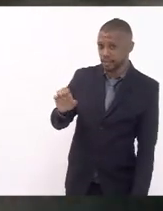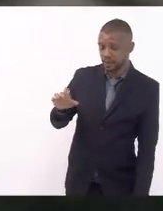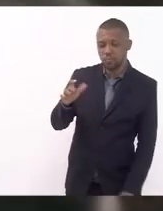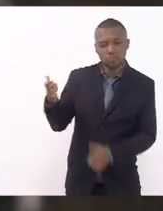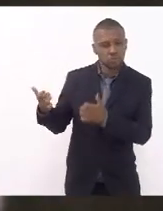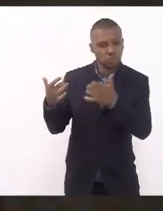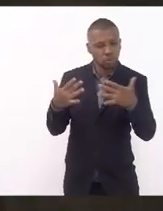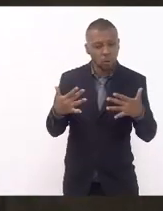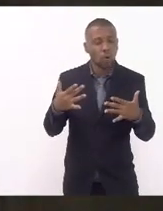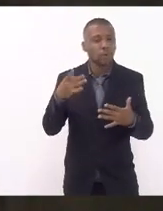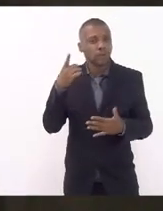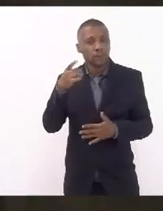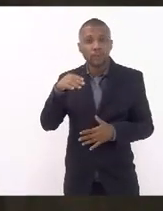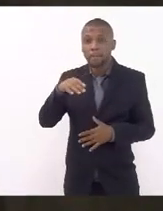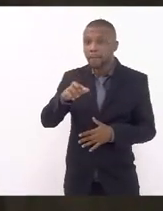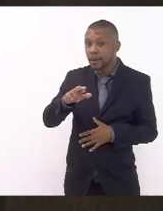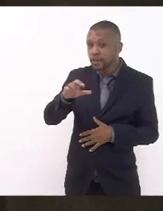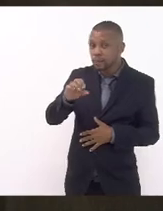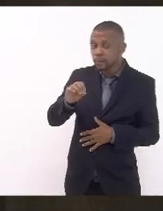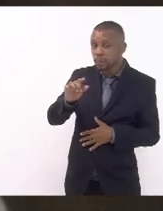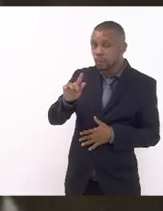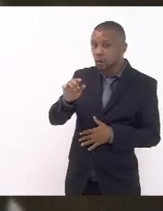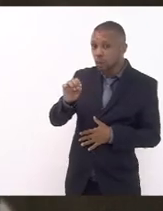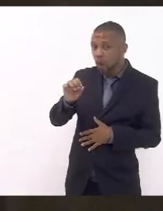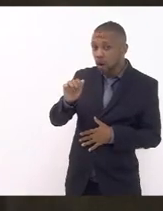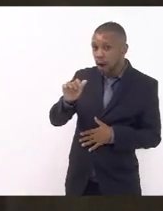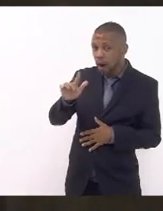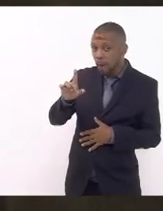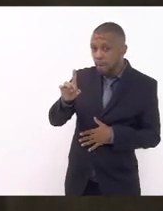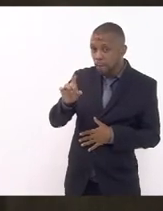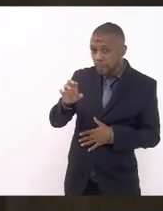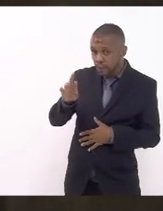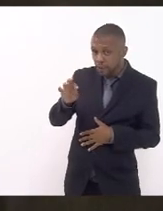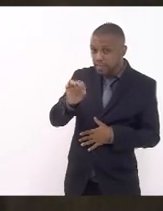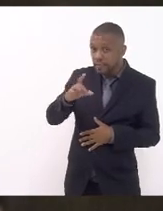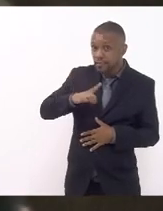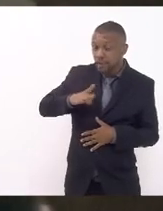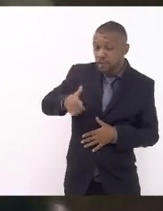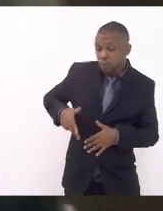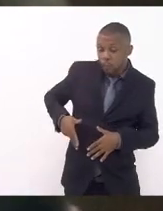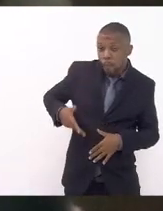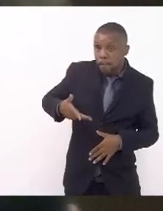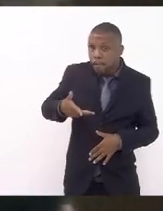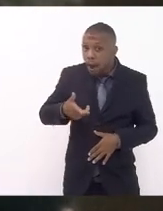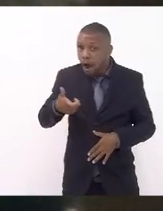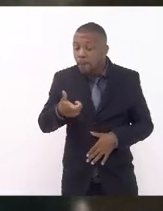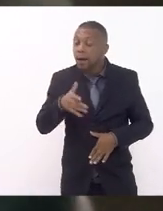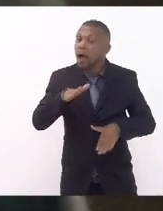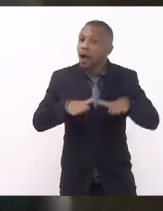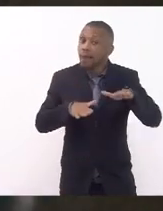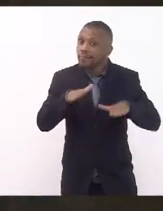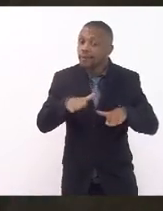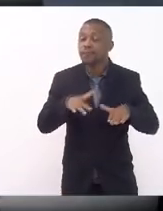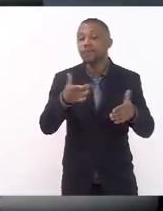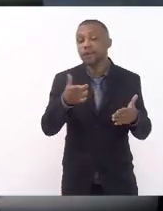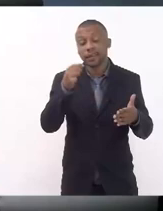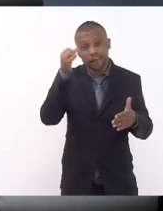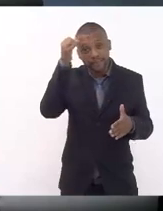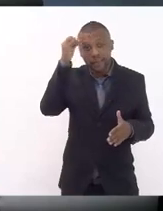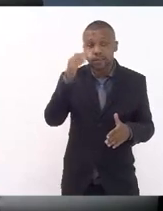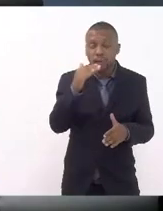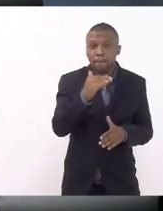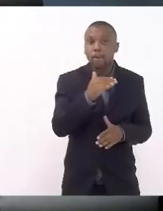deputado Márcio Gualberto ontem, se ele estivesse com uma arma de fogo, talvez tivesse poupado a sua própria